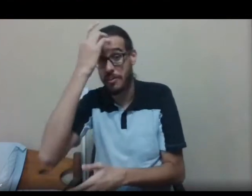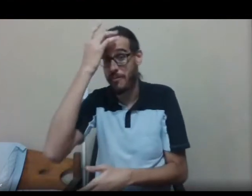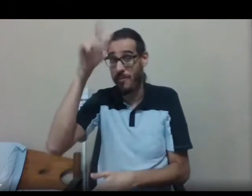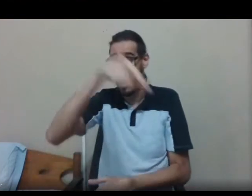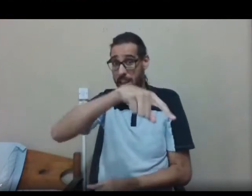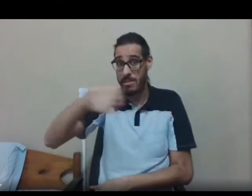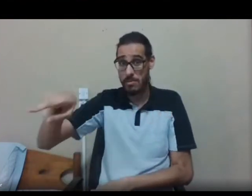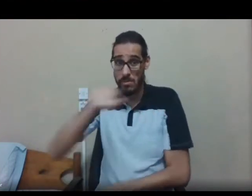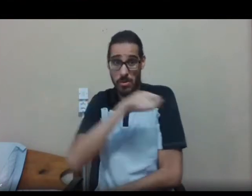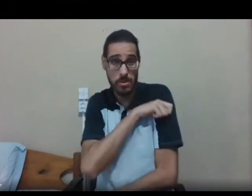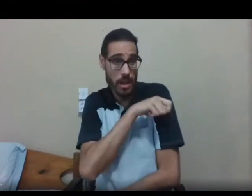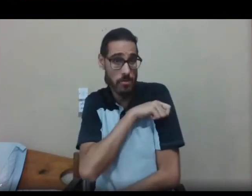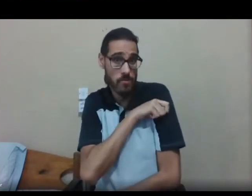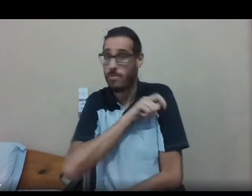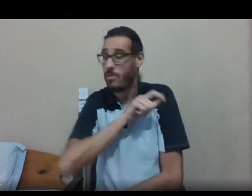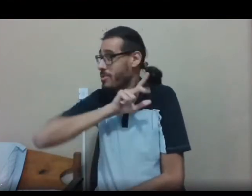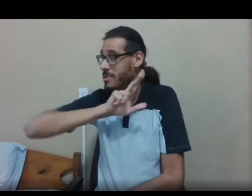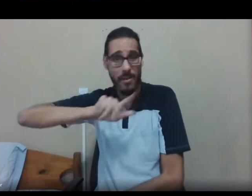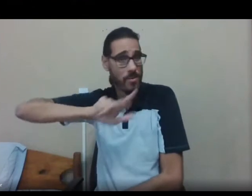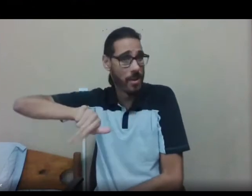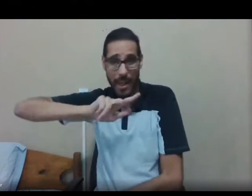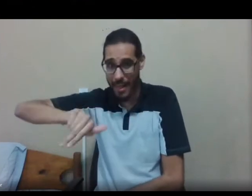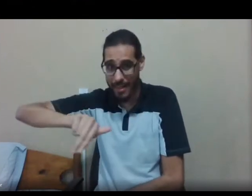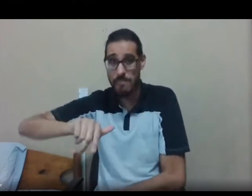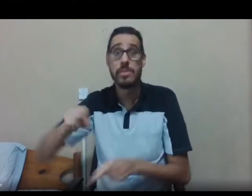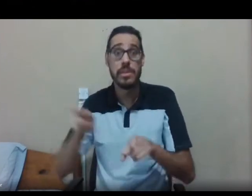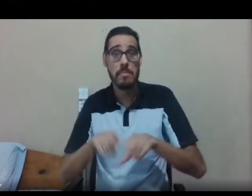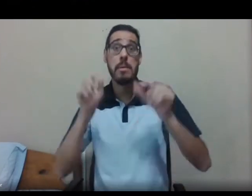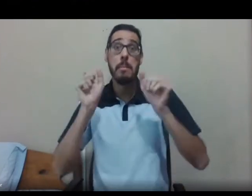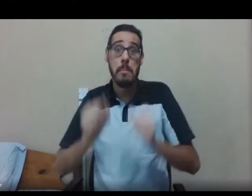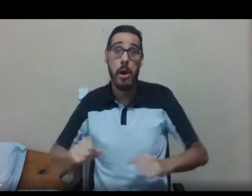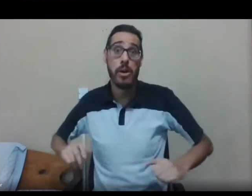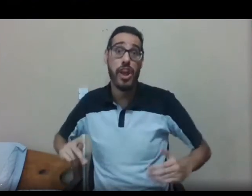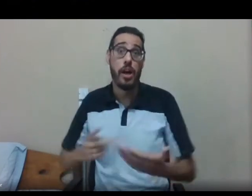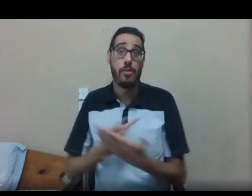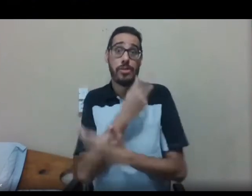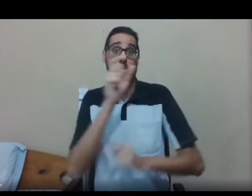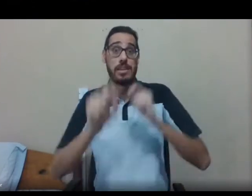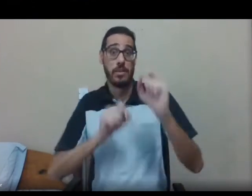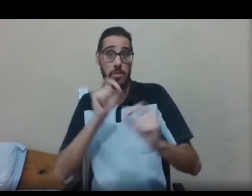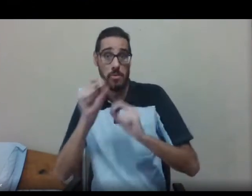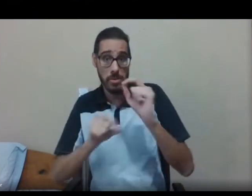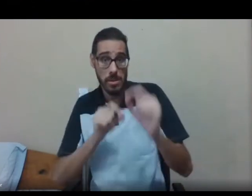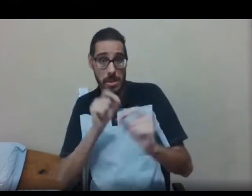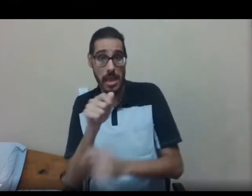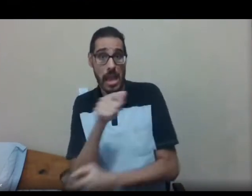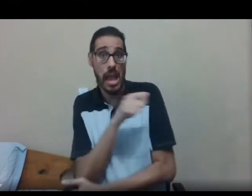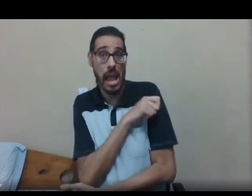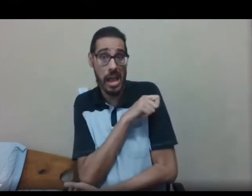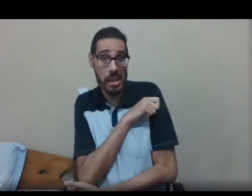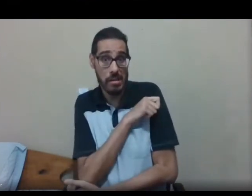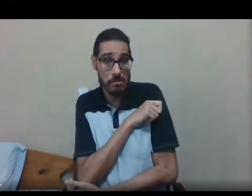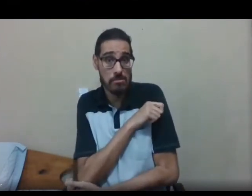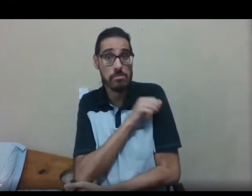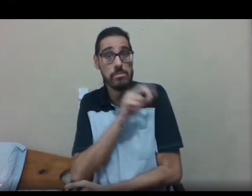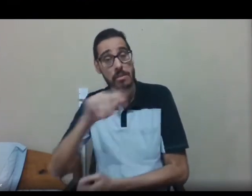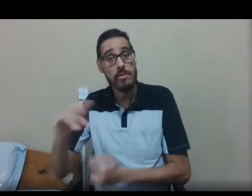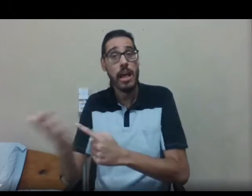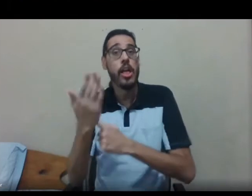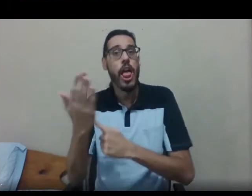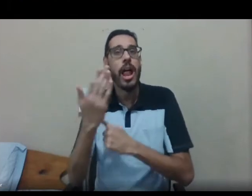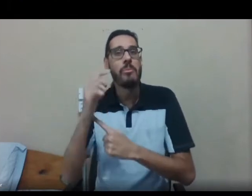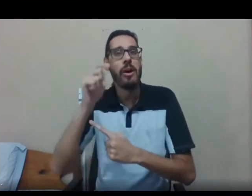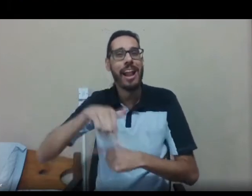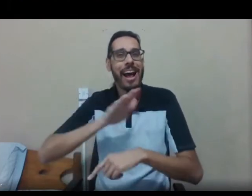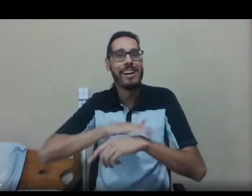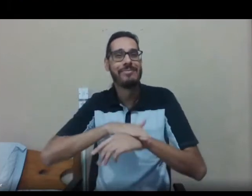agora. Mas esse olhar, né, de quem é esse estudante, né, como a gente pode caminhar